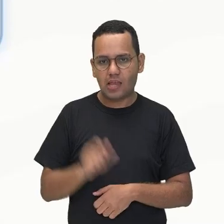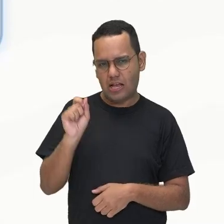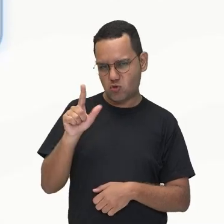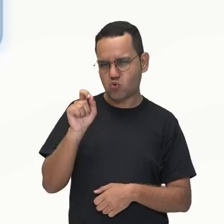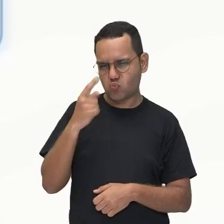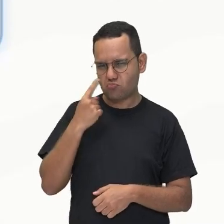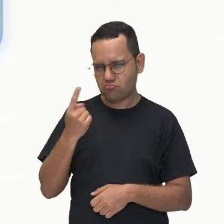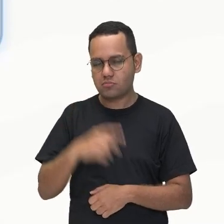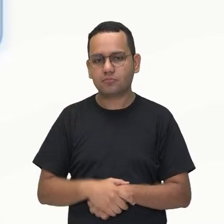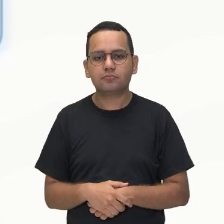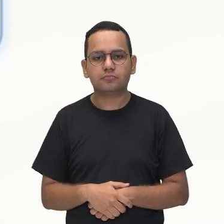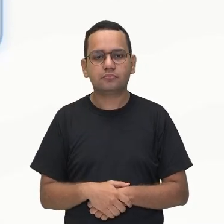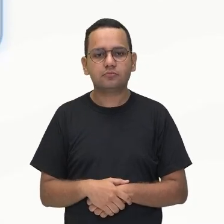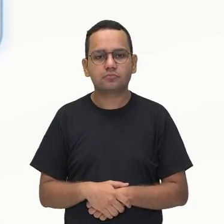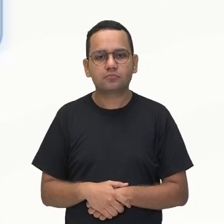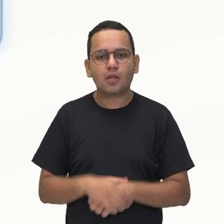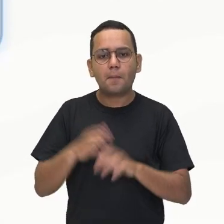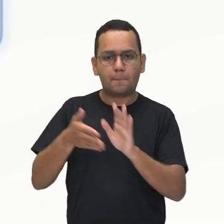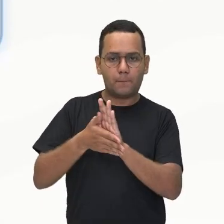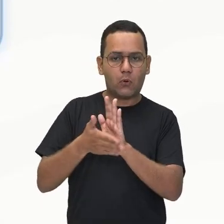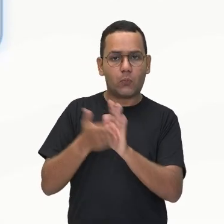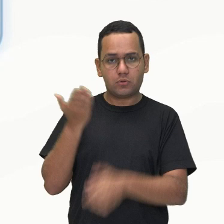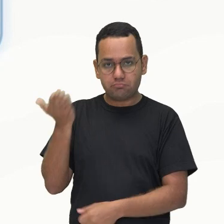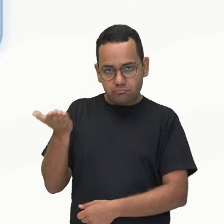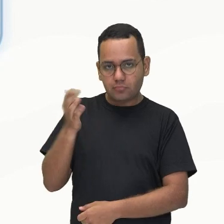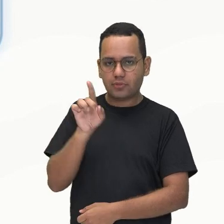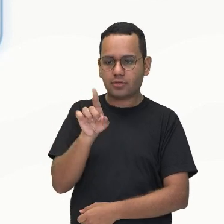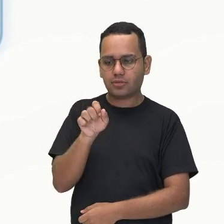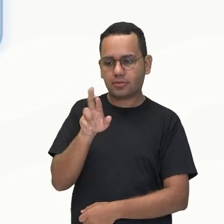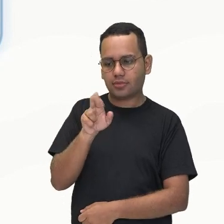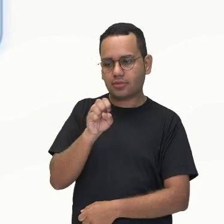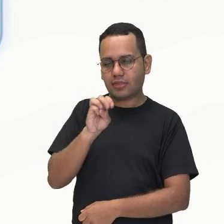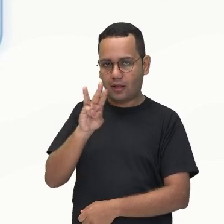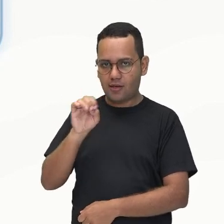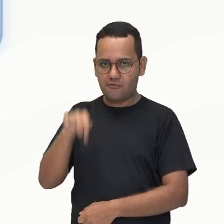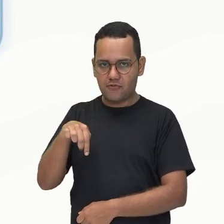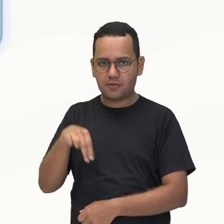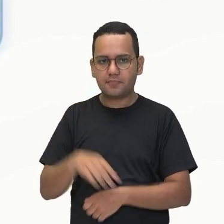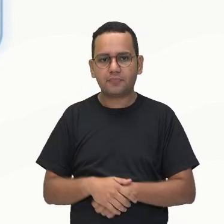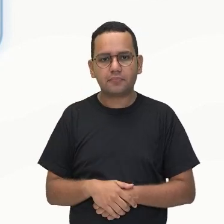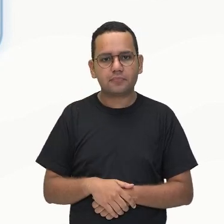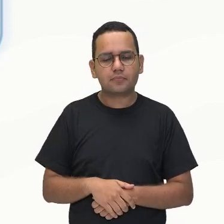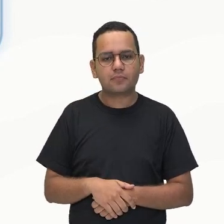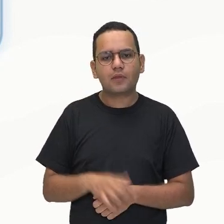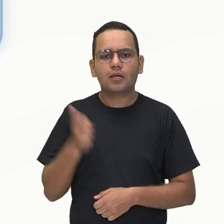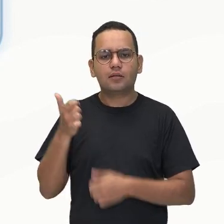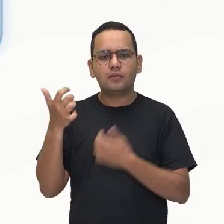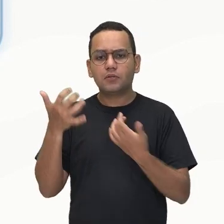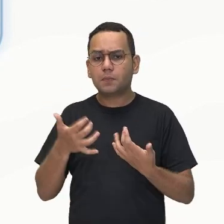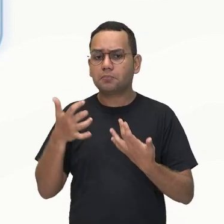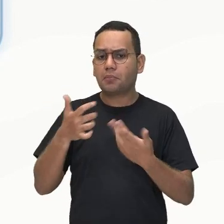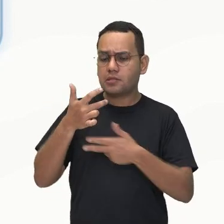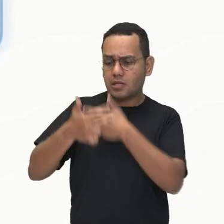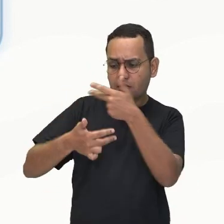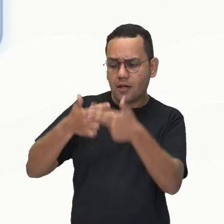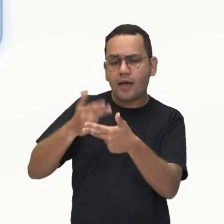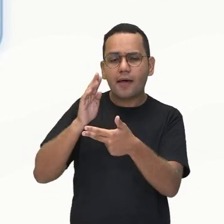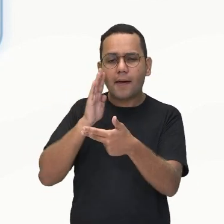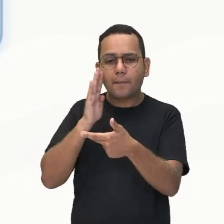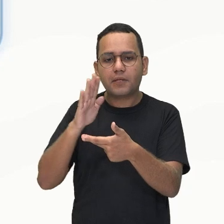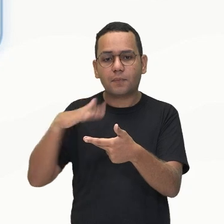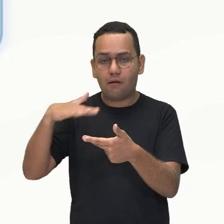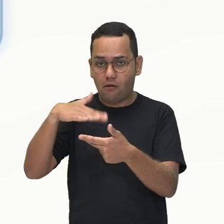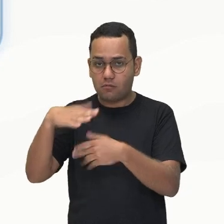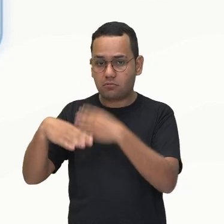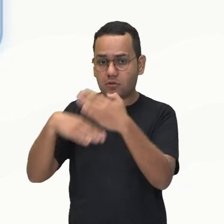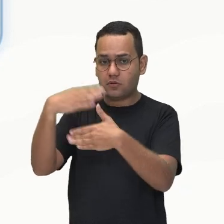Sobre o darwinismo, proposta por Charles Darwin, enfatiza que a seleção natural é o principal mecanismo da evolução